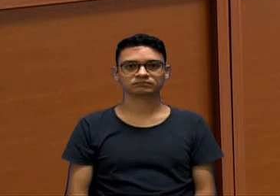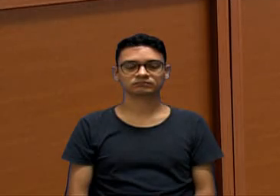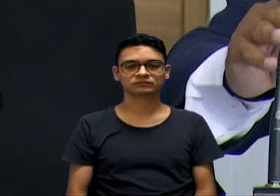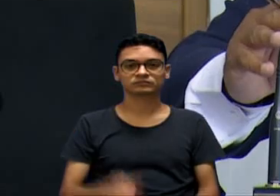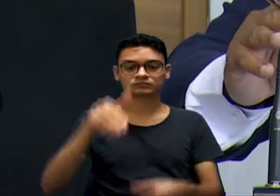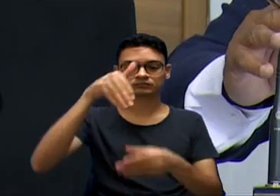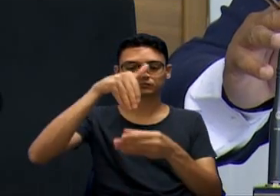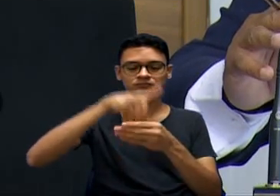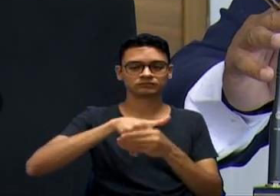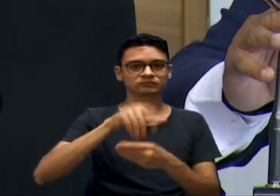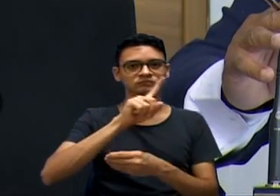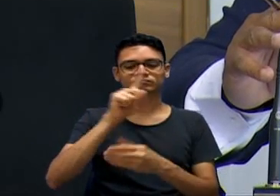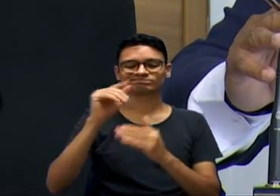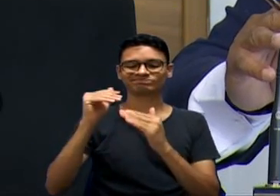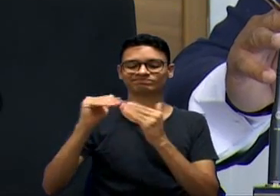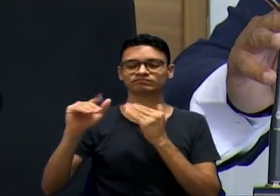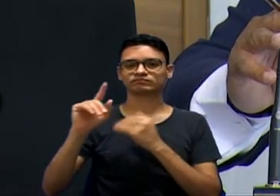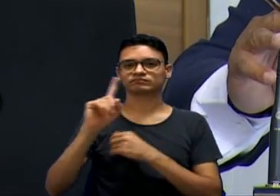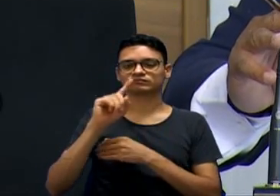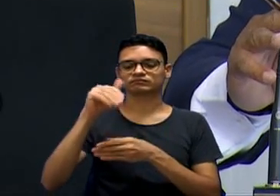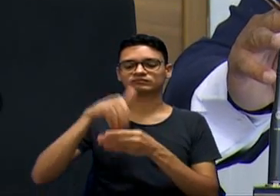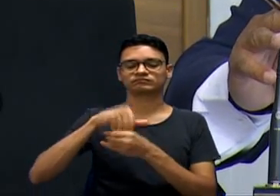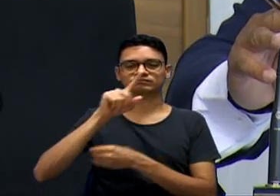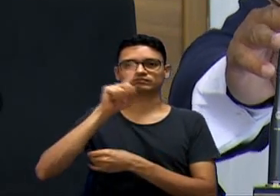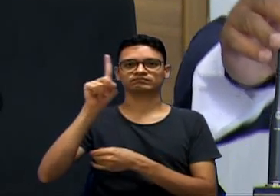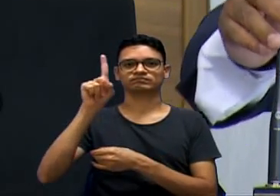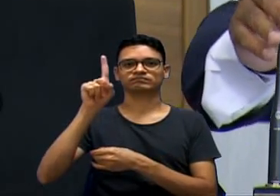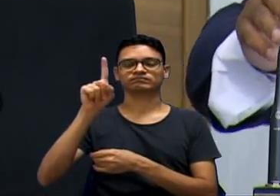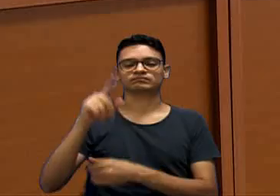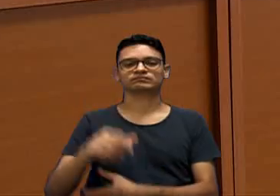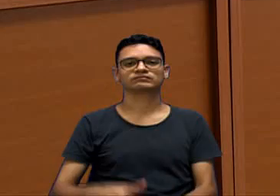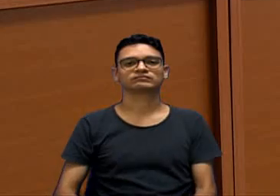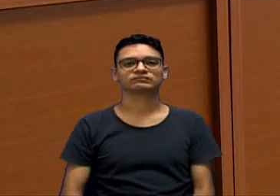O voto não ao veto, senhores vereadores.